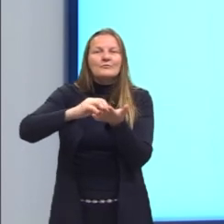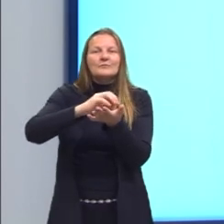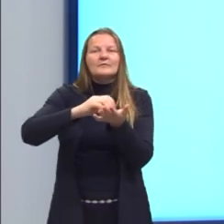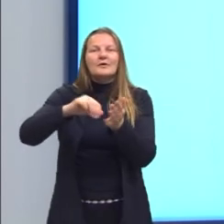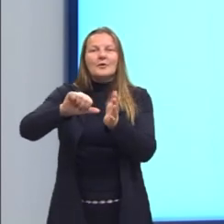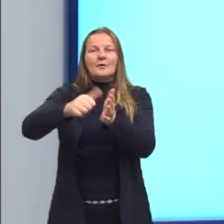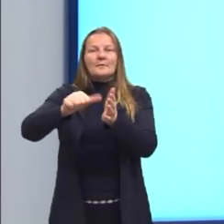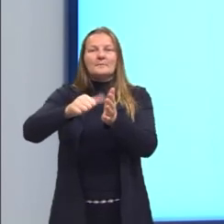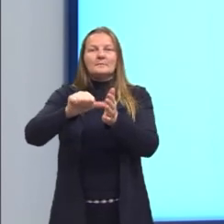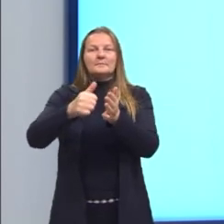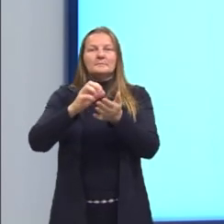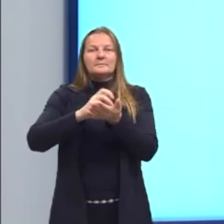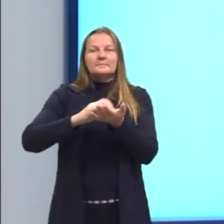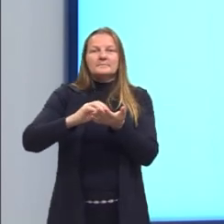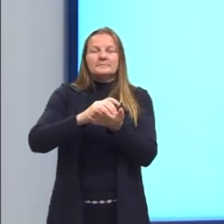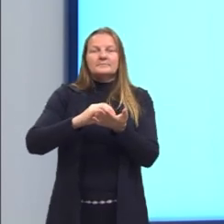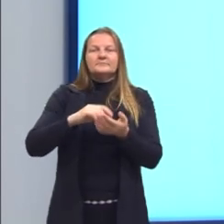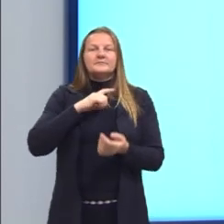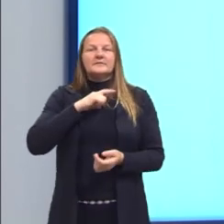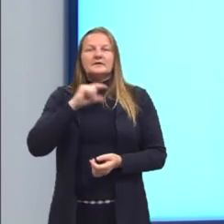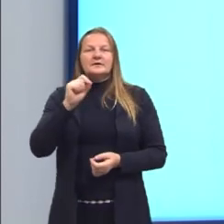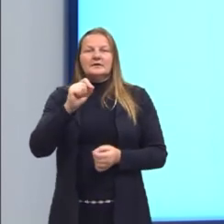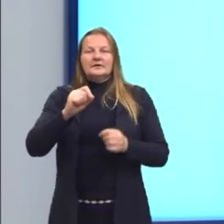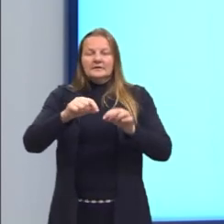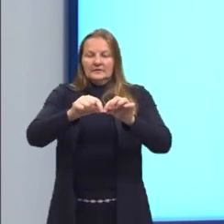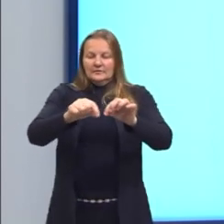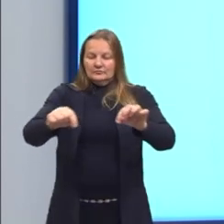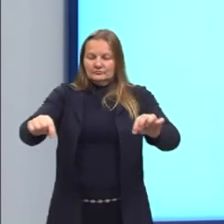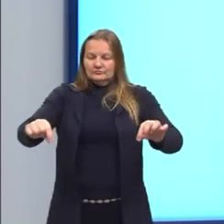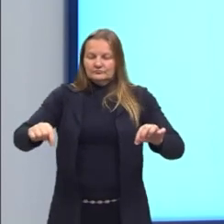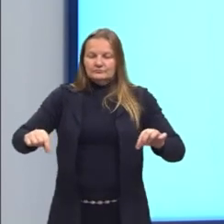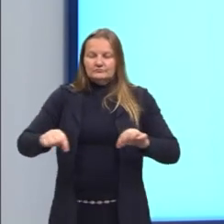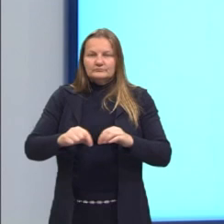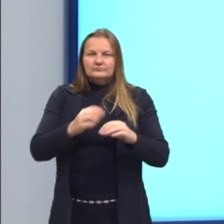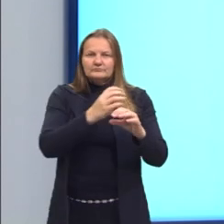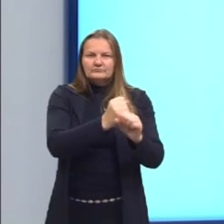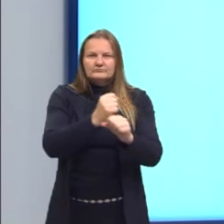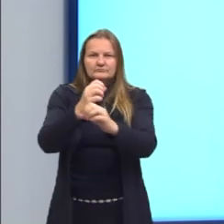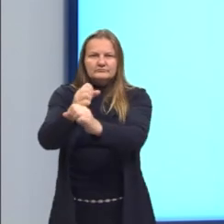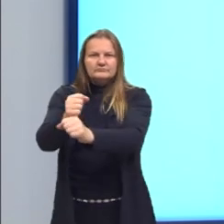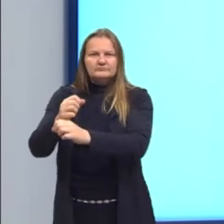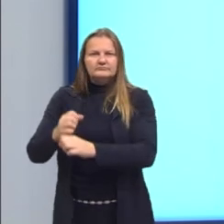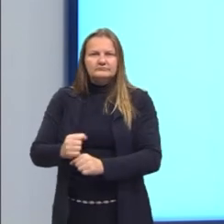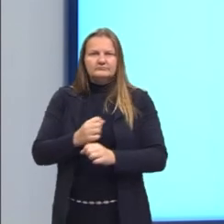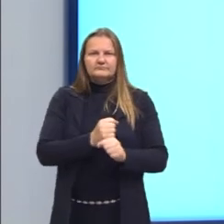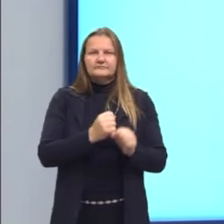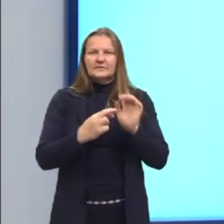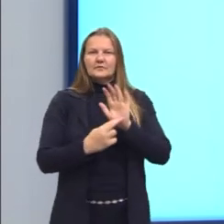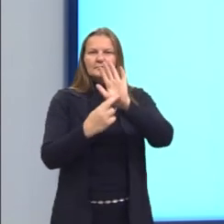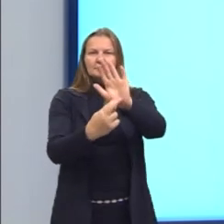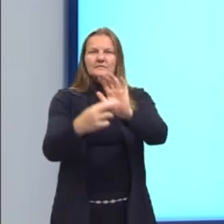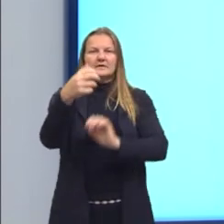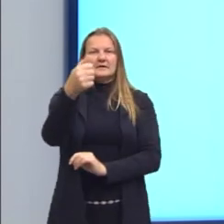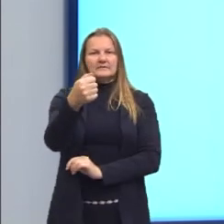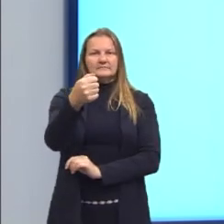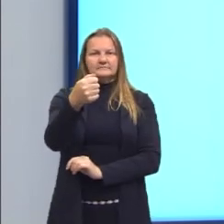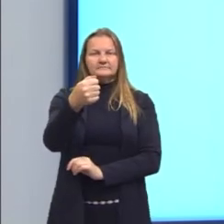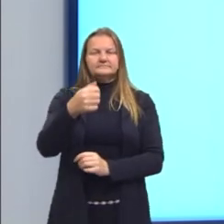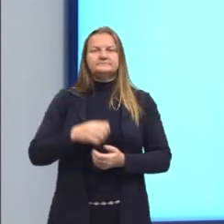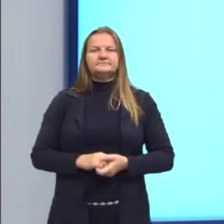primeira coisa que nós vamos ver é área de uma pirâmide área então a gente representa ali por a